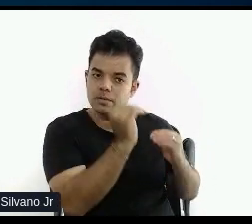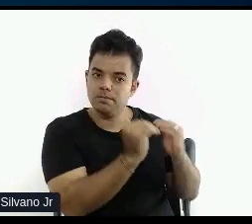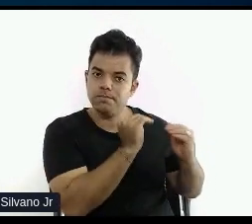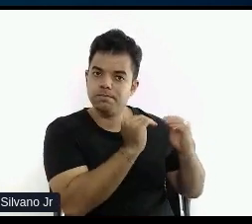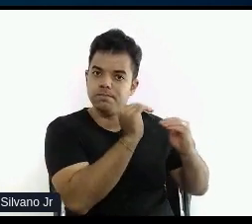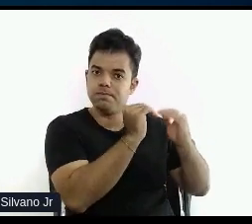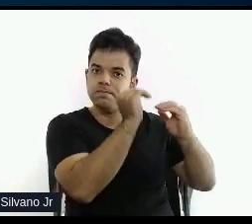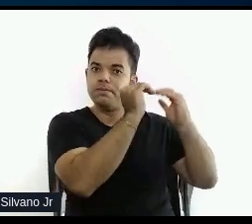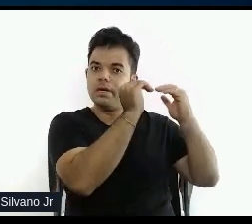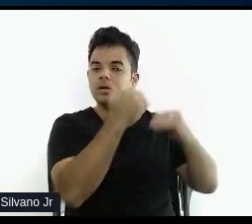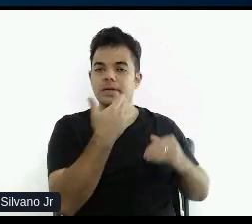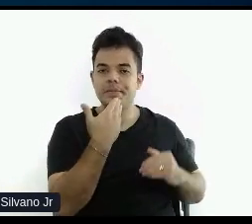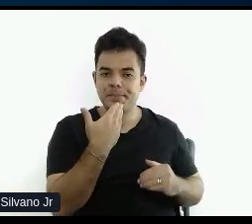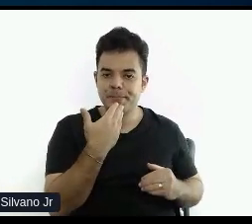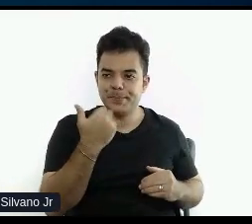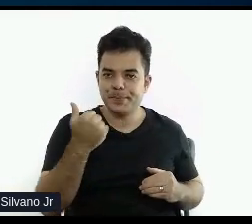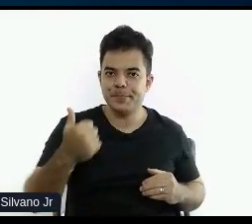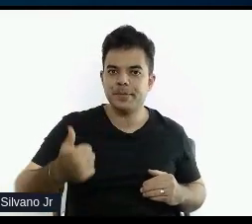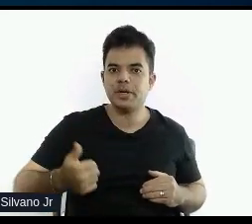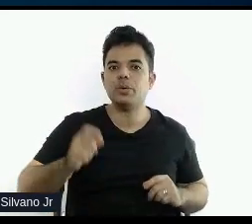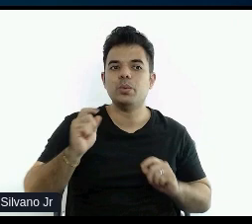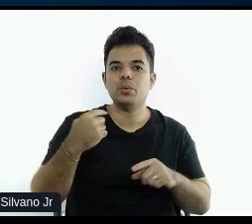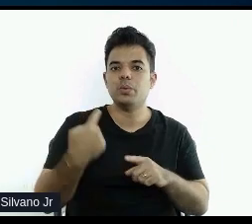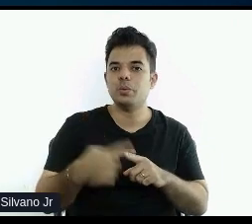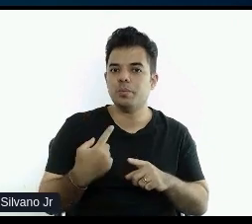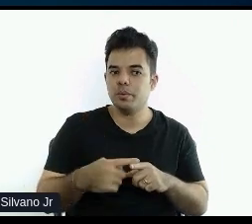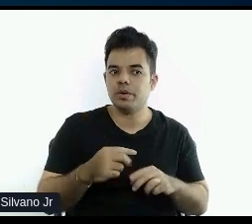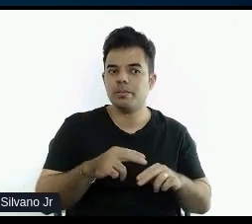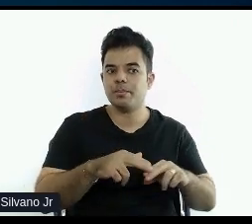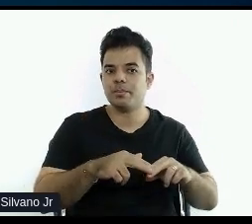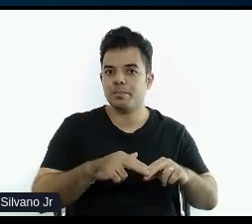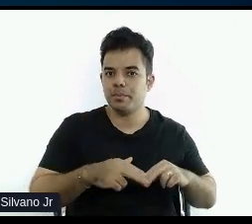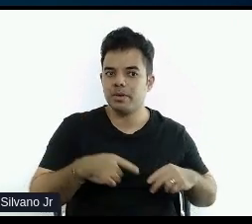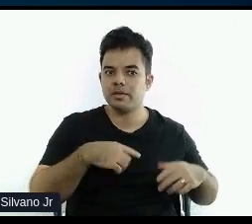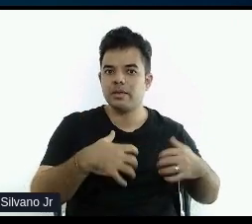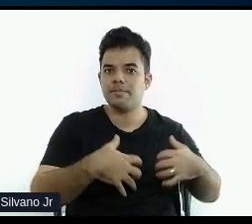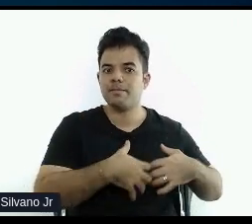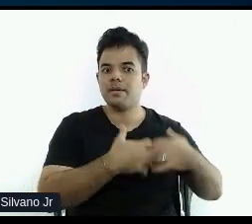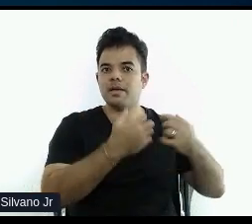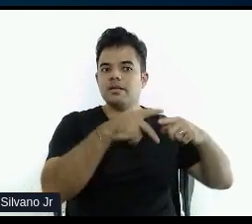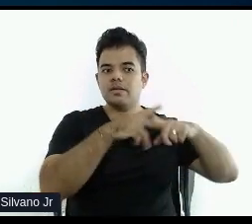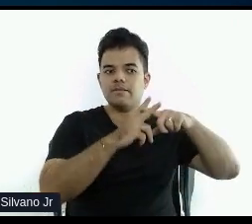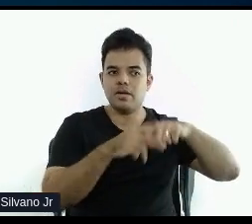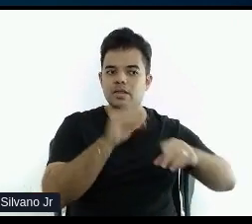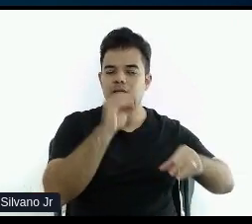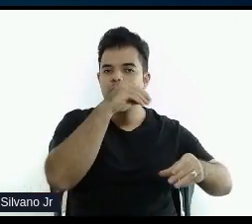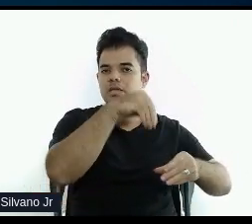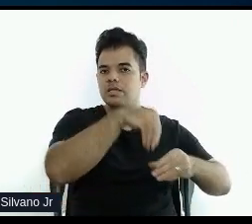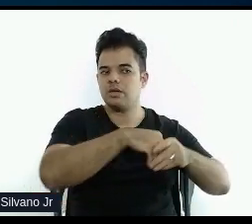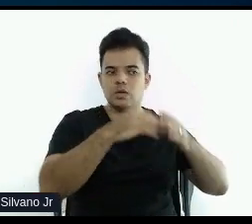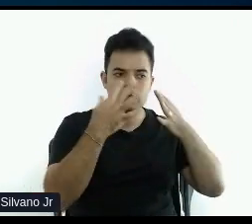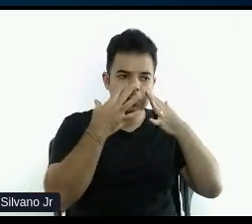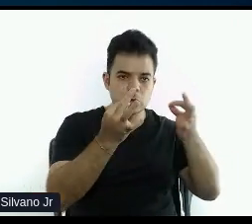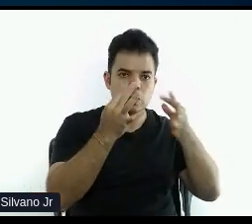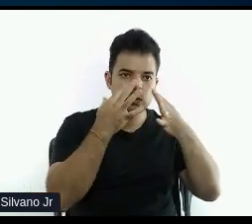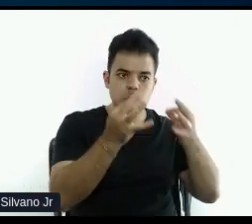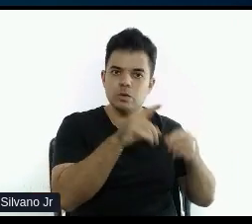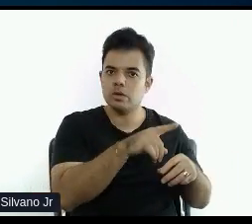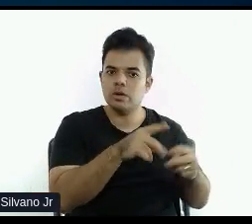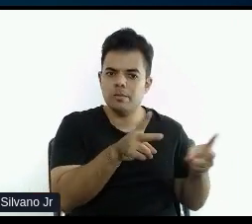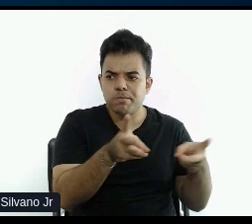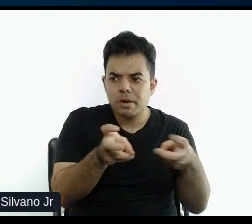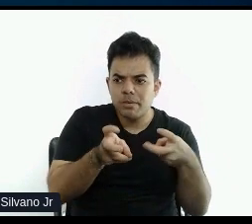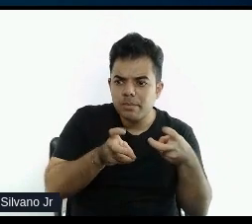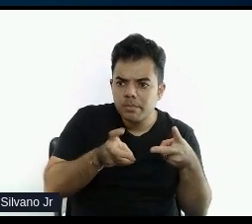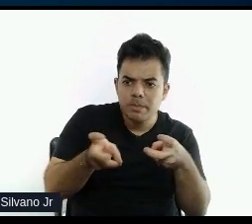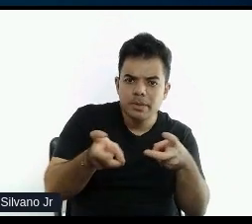melhor do que outros modelos por conta desses mecanismos de alta tensão. Então, ele consegue prestar muita atenção em